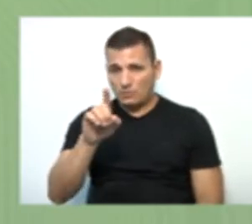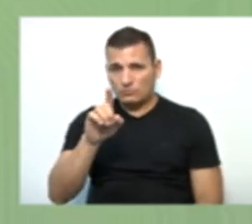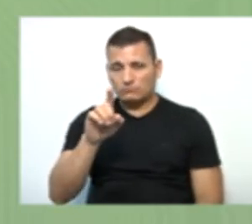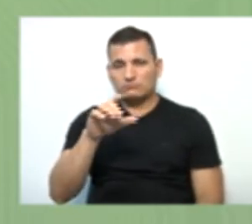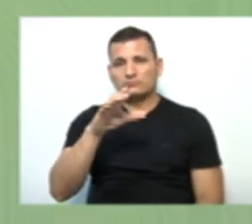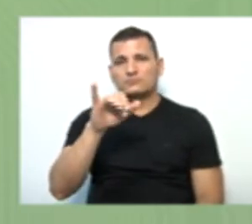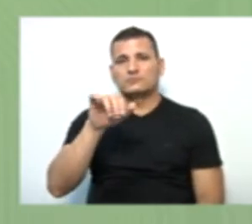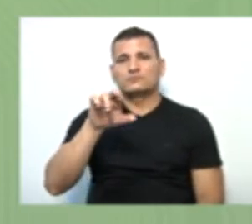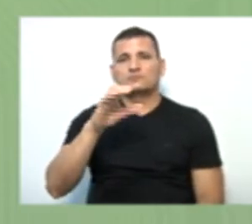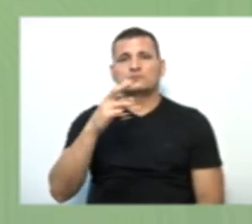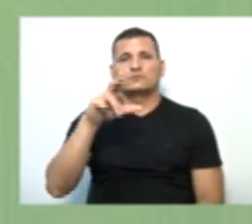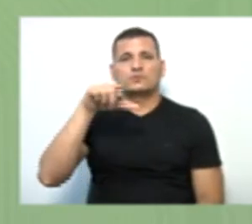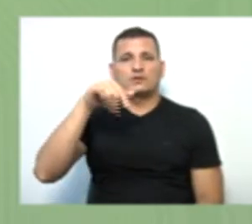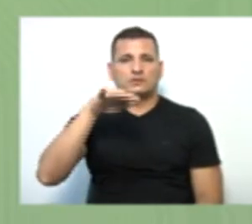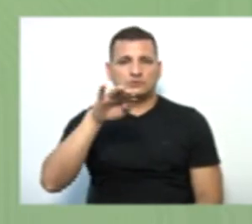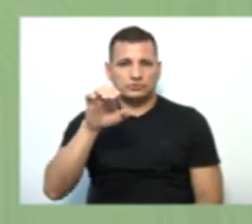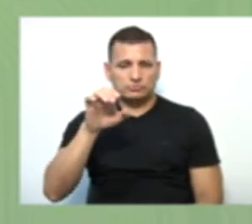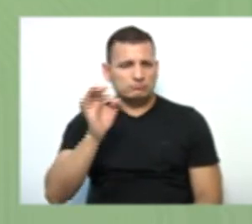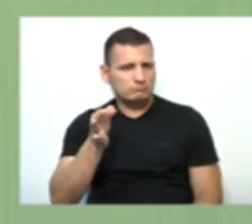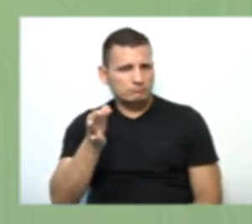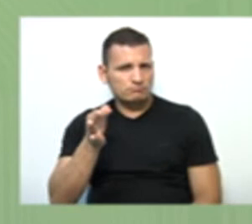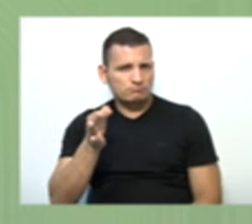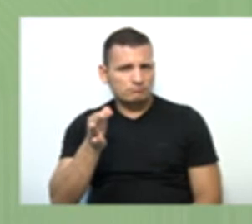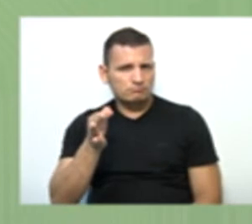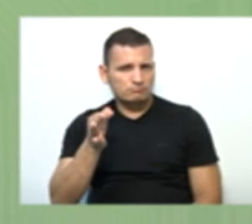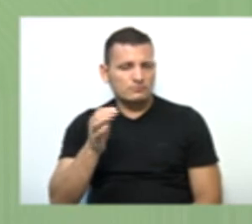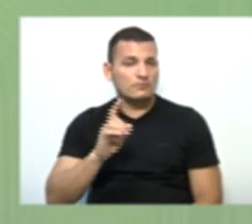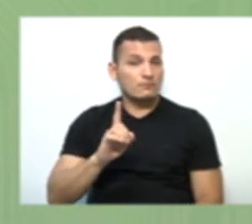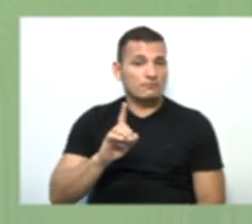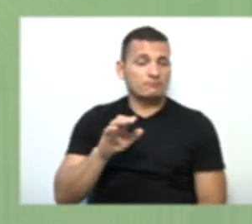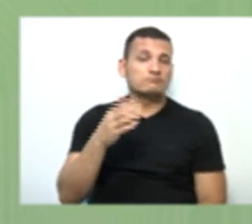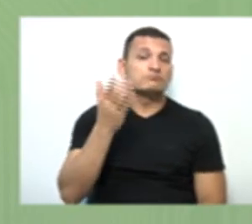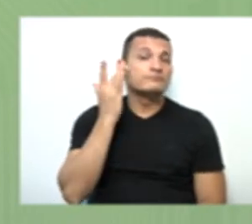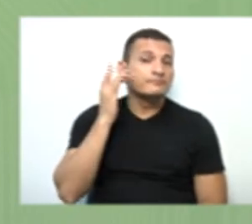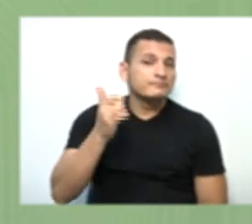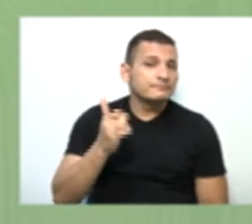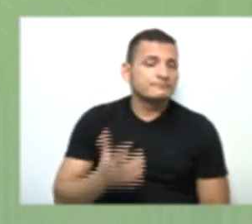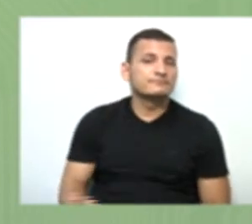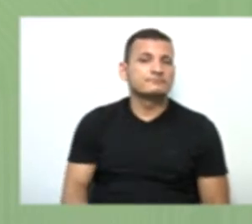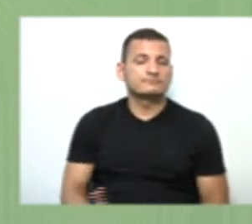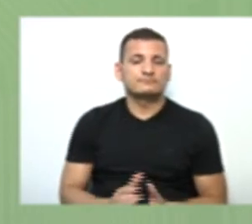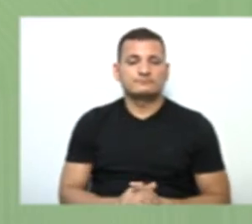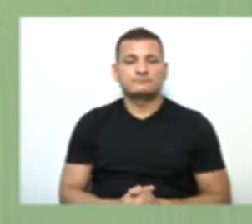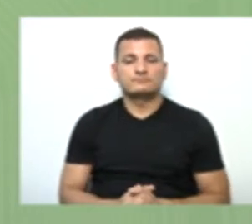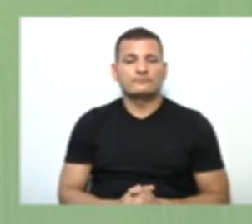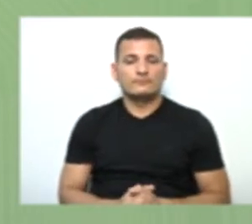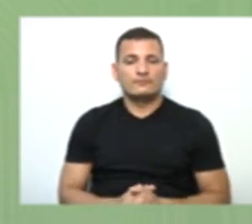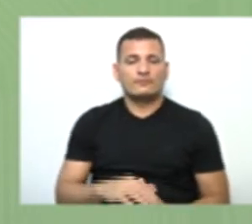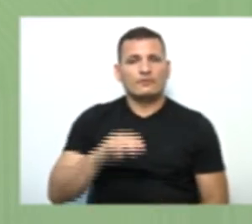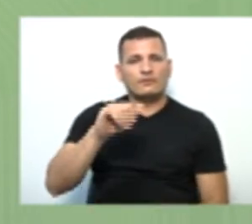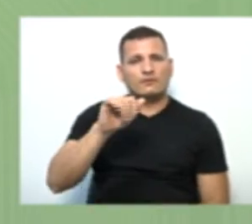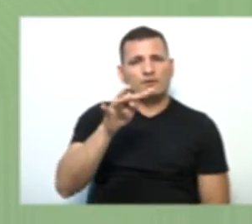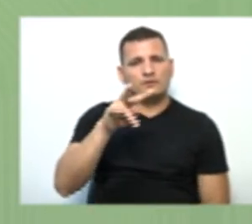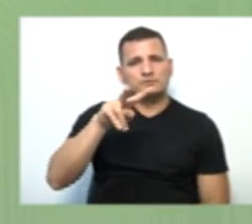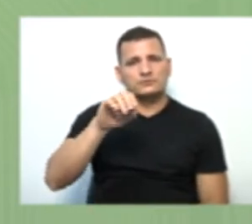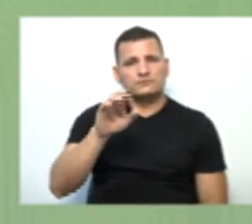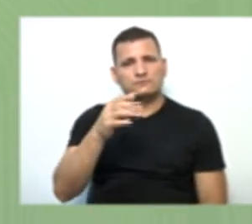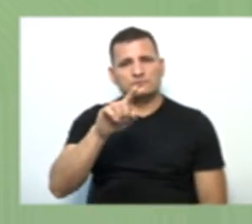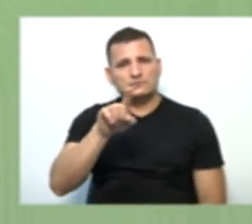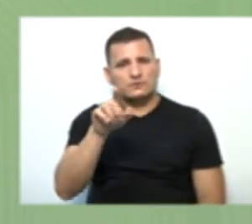certo? Não? O que você acha? O ativo não circulante tem a ver com